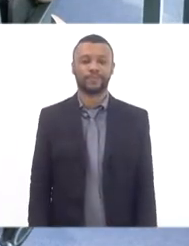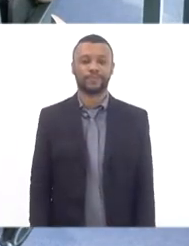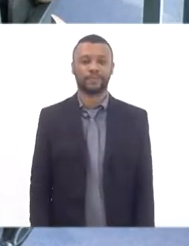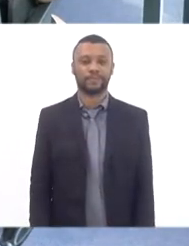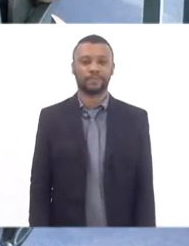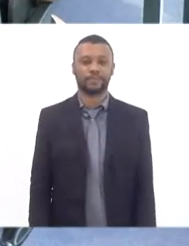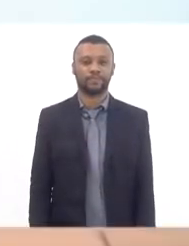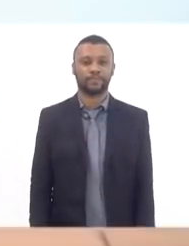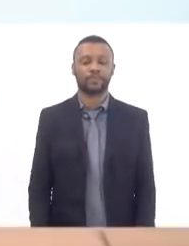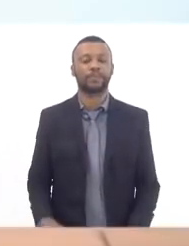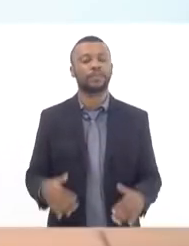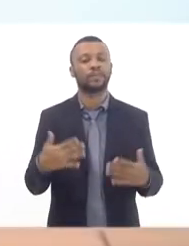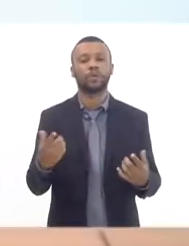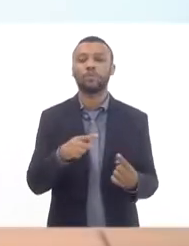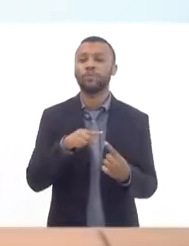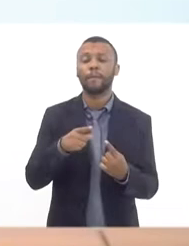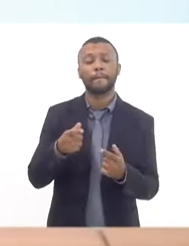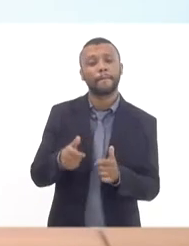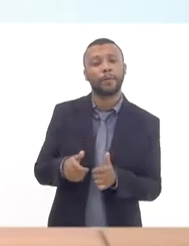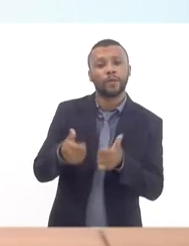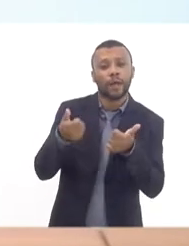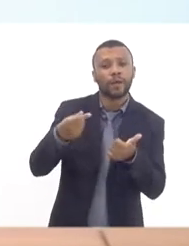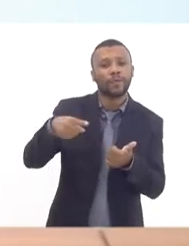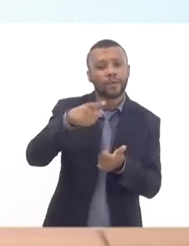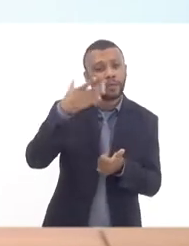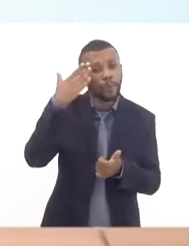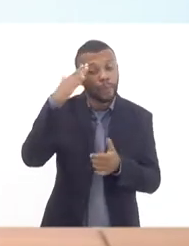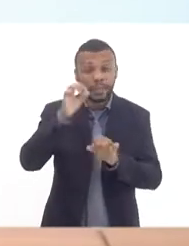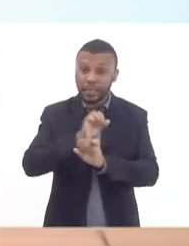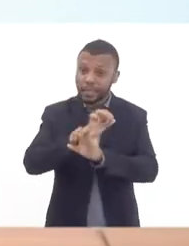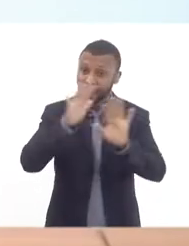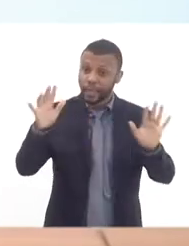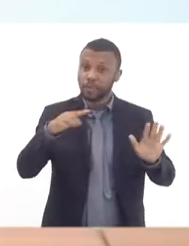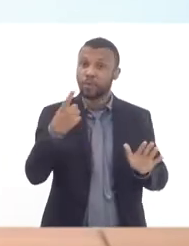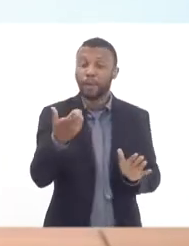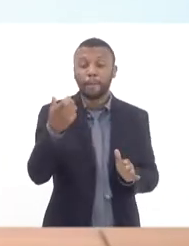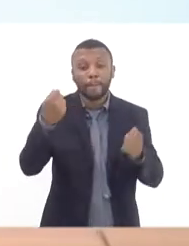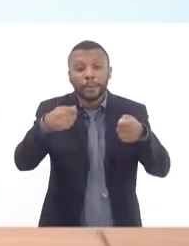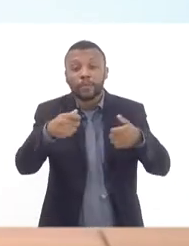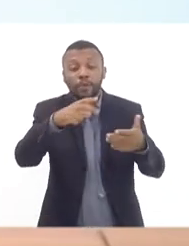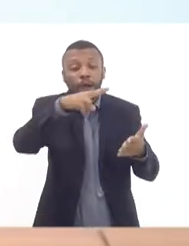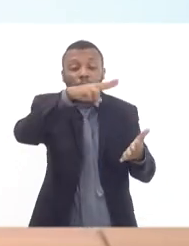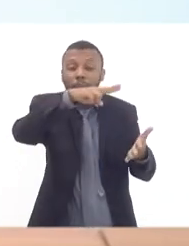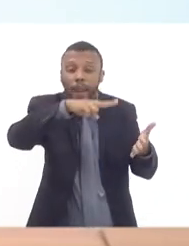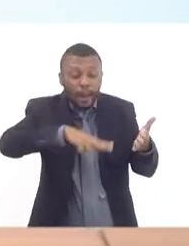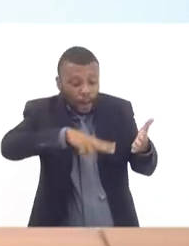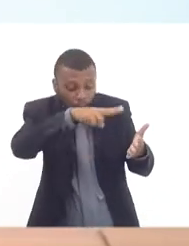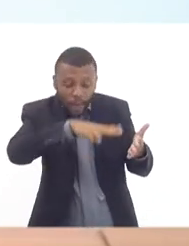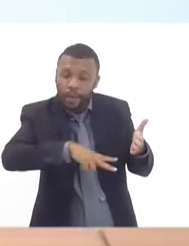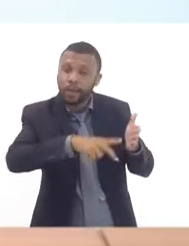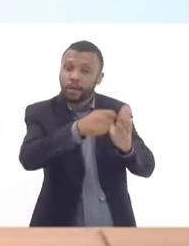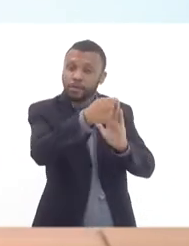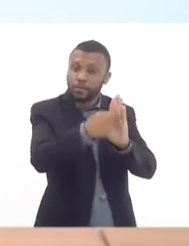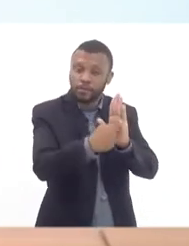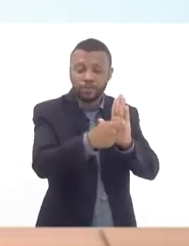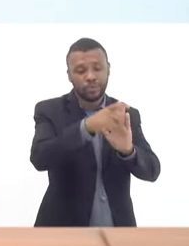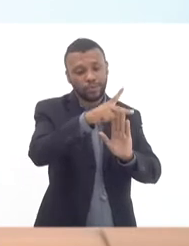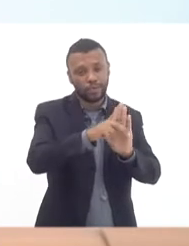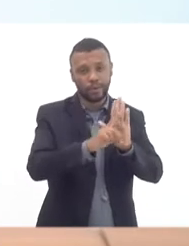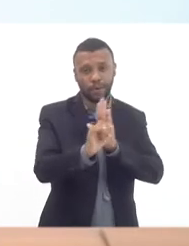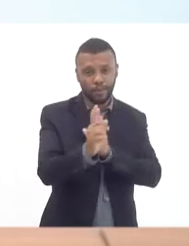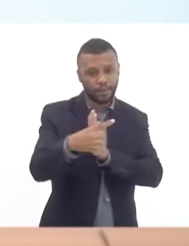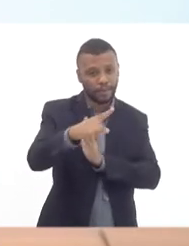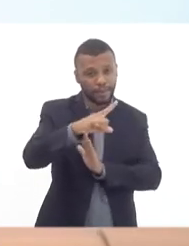Bom, para melhorar a compreensão de todos e todos, queremos fazer a leitura do projeto para que todos tenham acesso